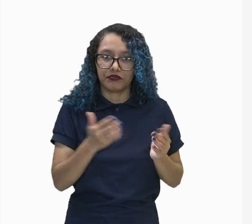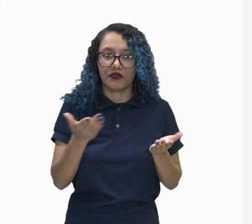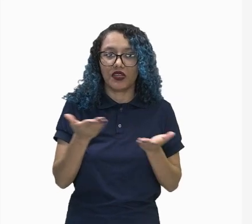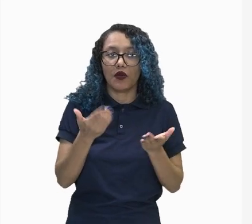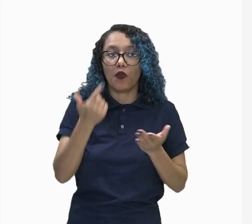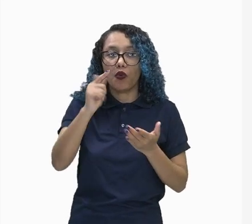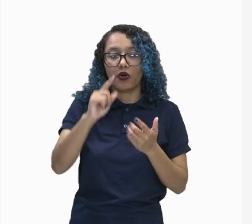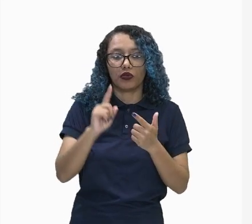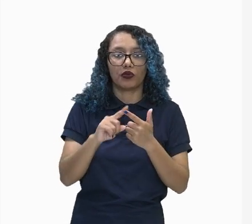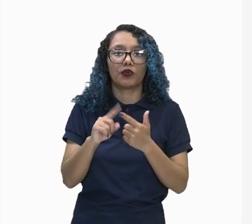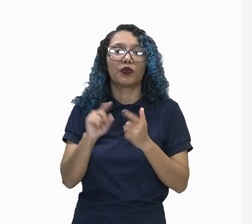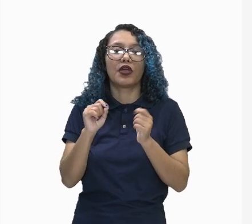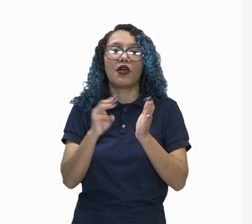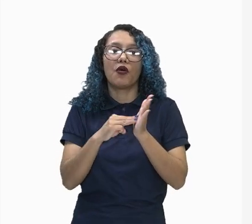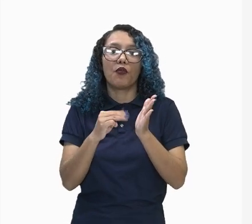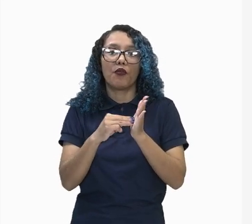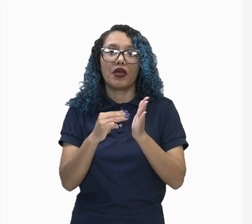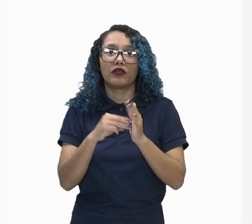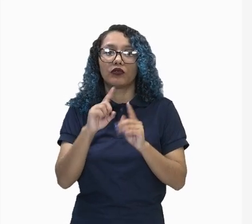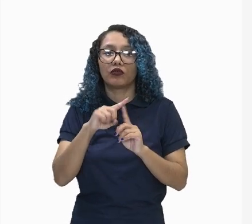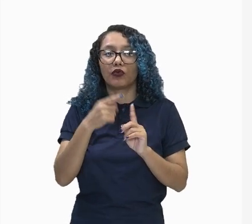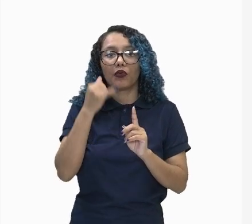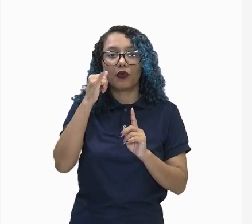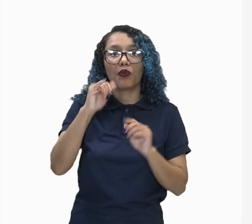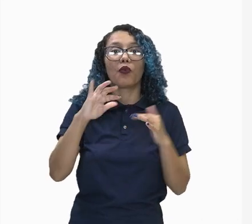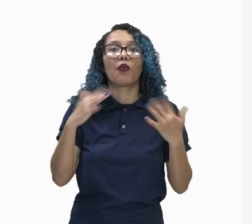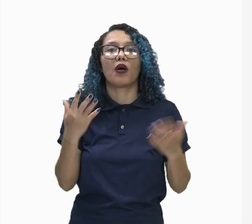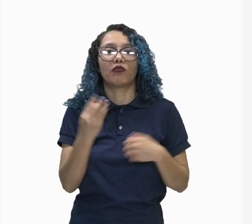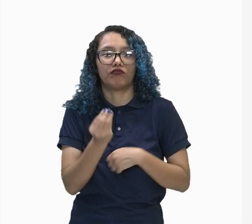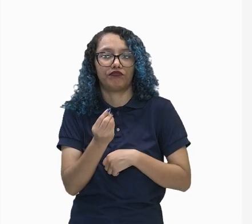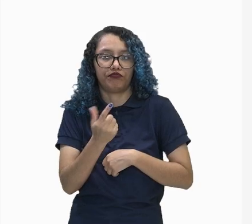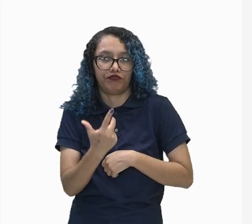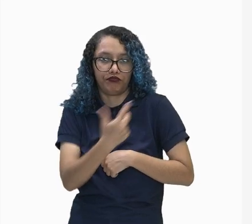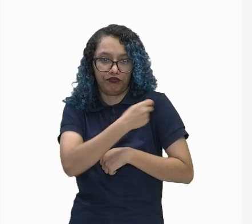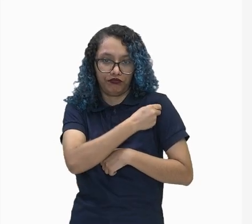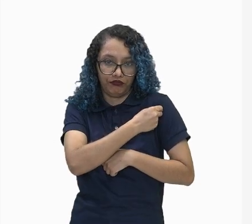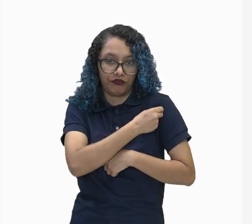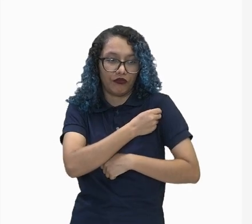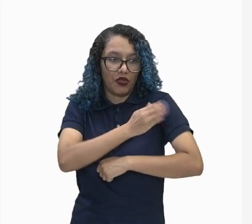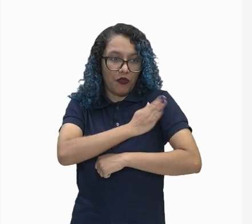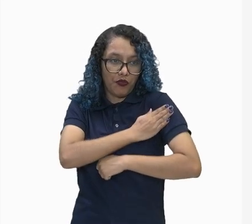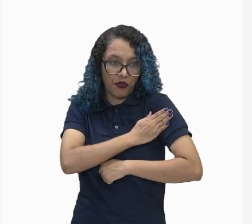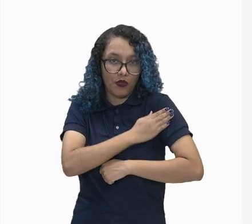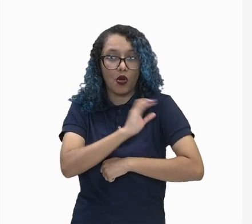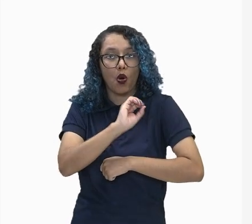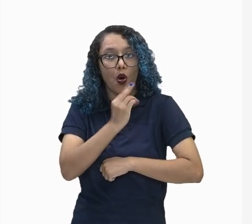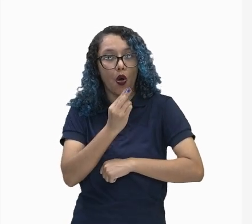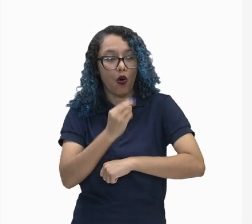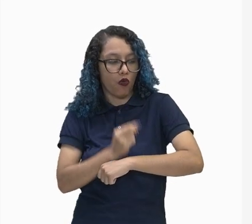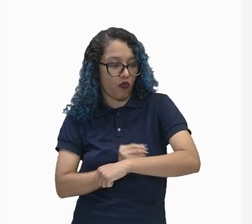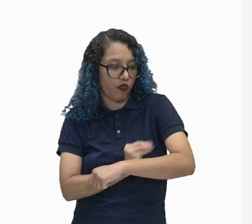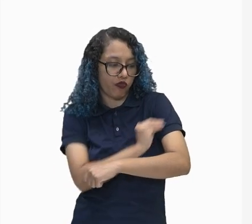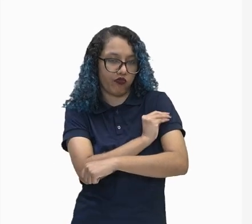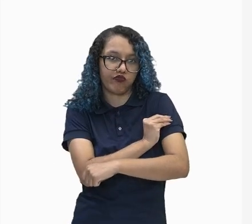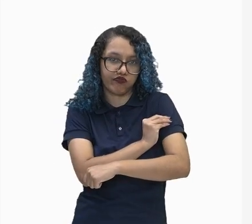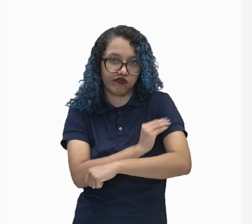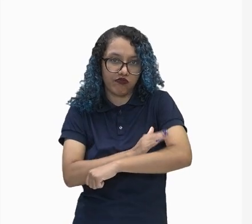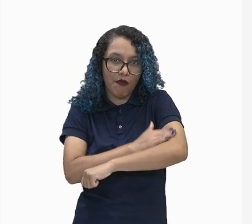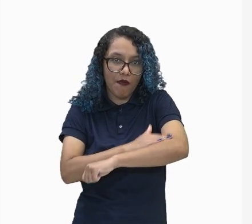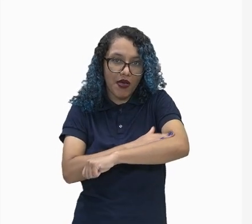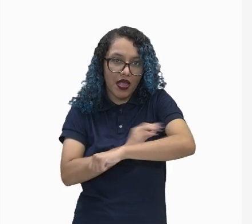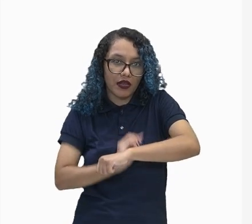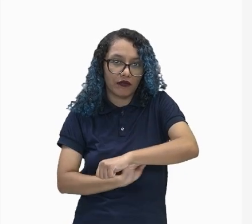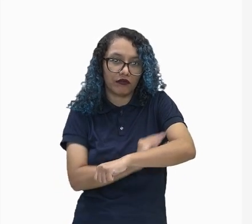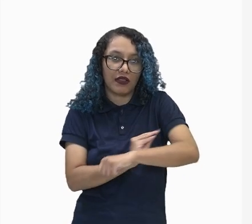os anticoncepcionais hormonais injetáveis, adesivos e até implantes subcutâneos. Então, hoje em dia